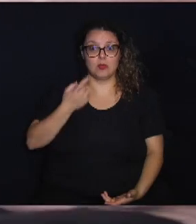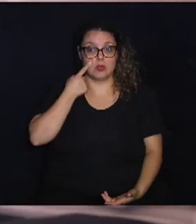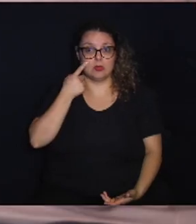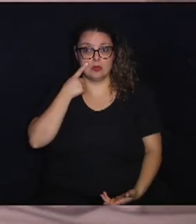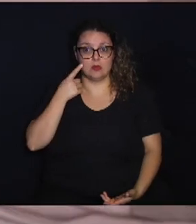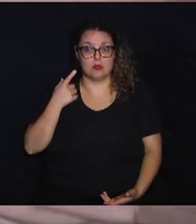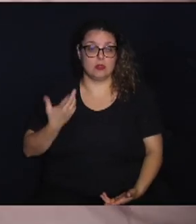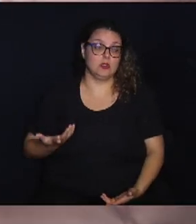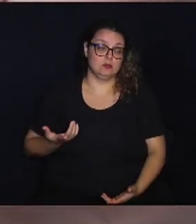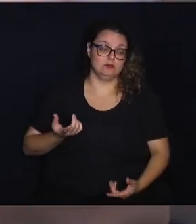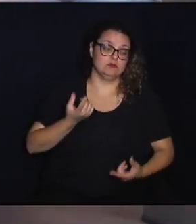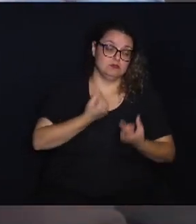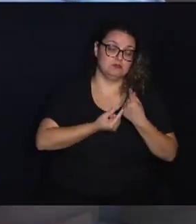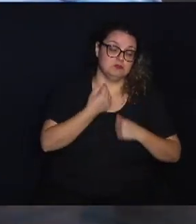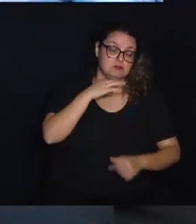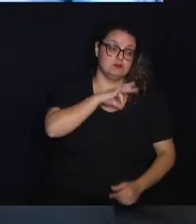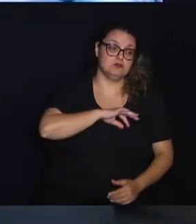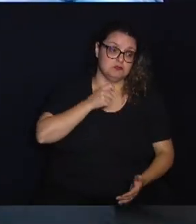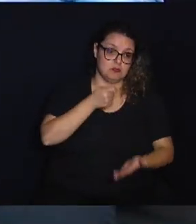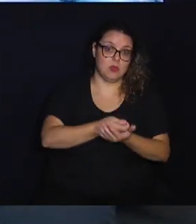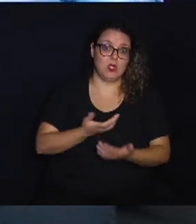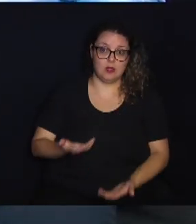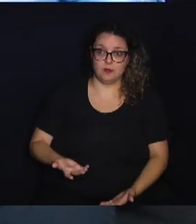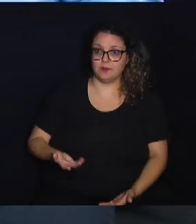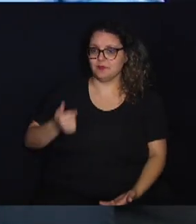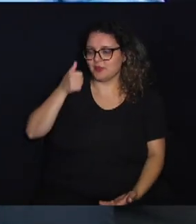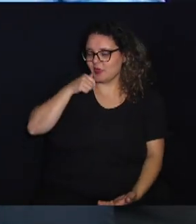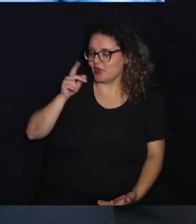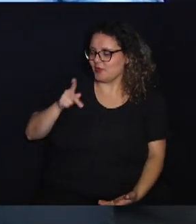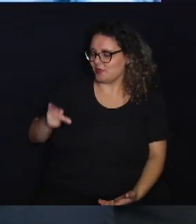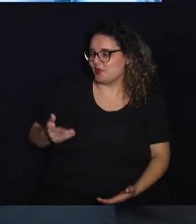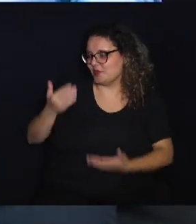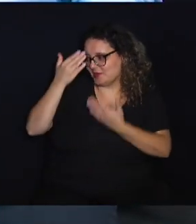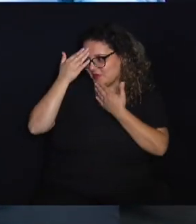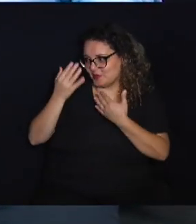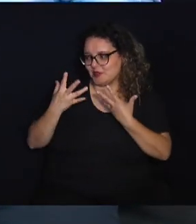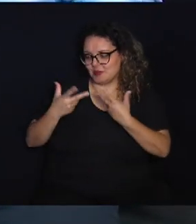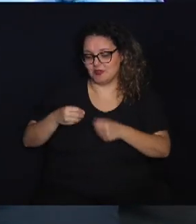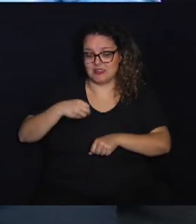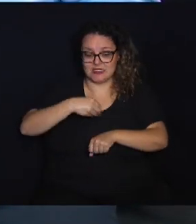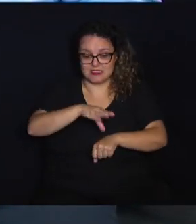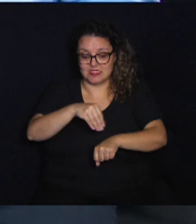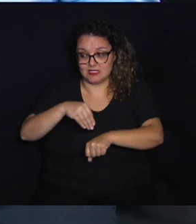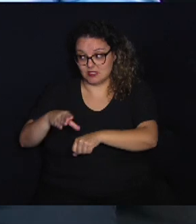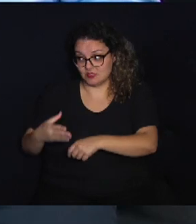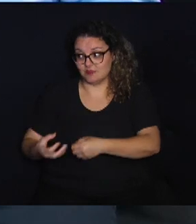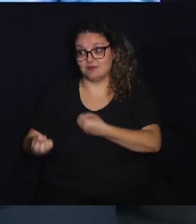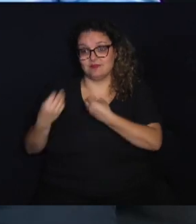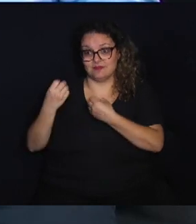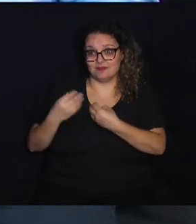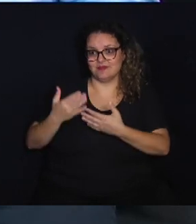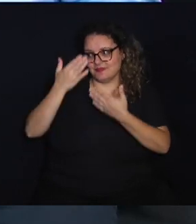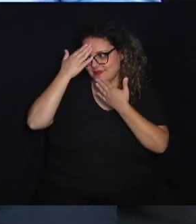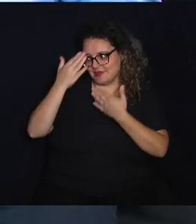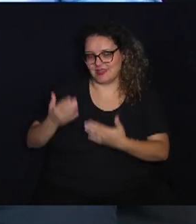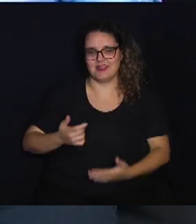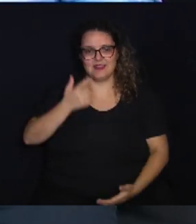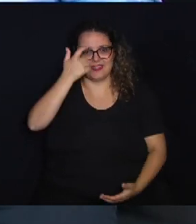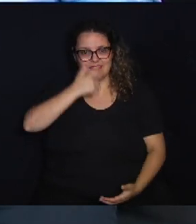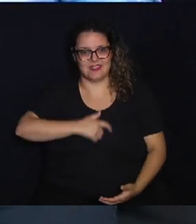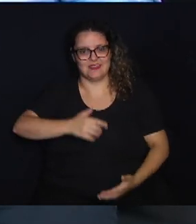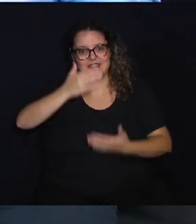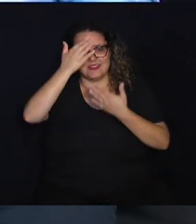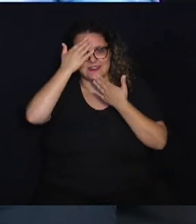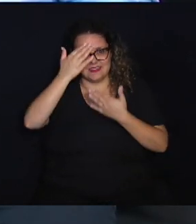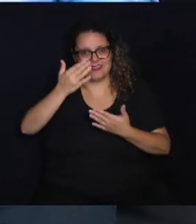realmente no seu bolso. Professora, então, muito obrigado por todas essas dicas, né, por todos esses ensinamentos, viu? Muito obrigado. Eu é que